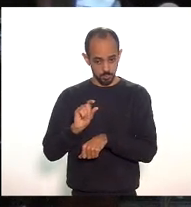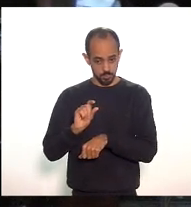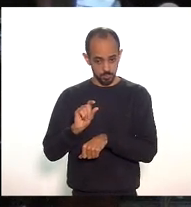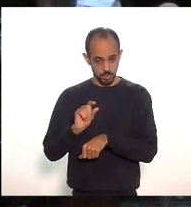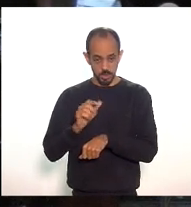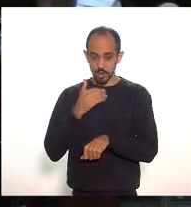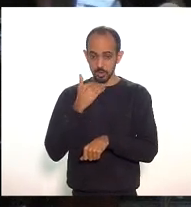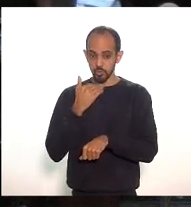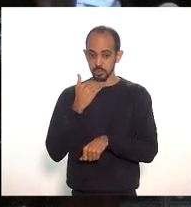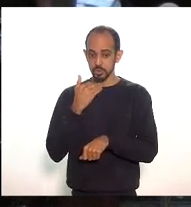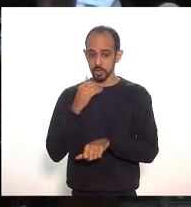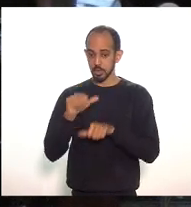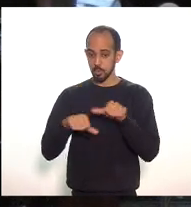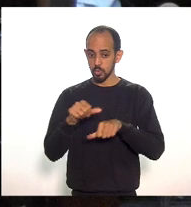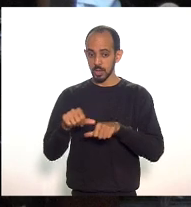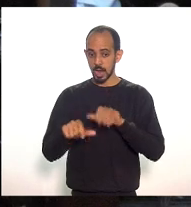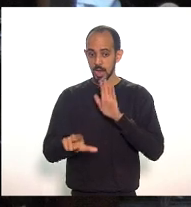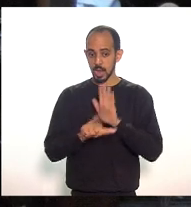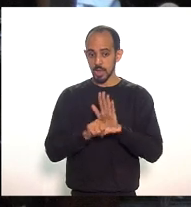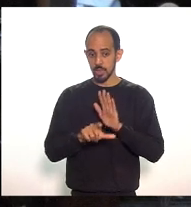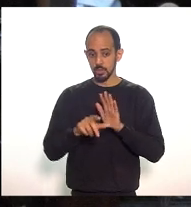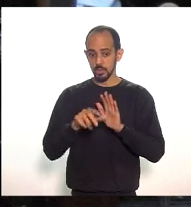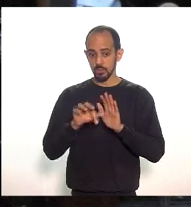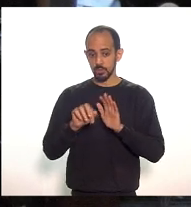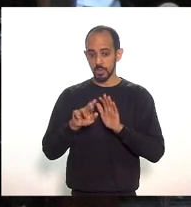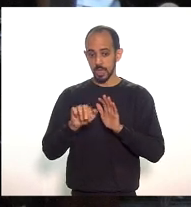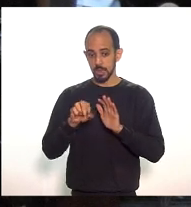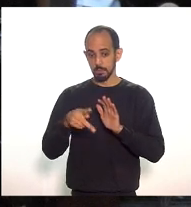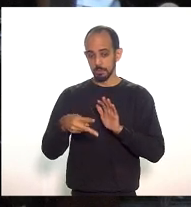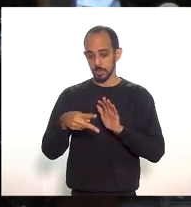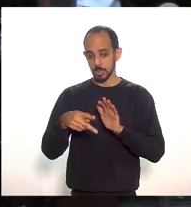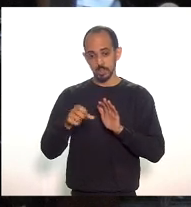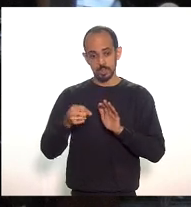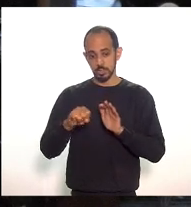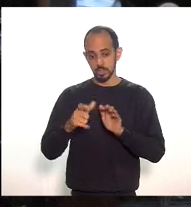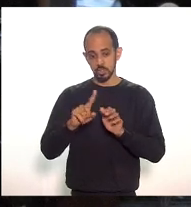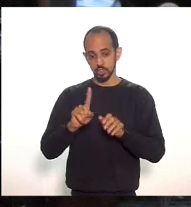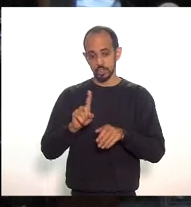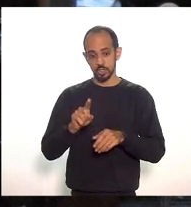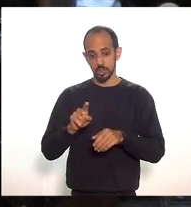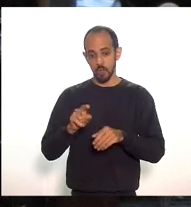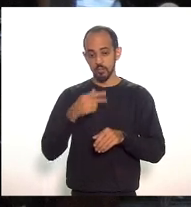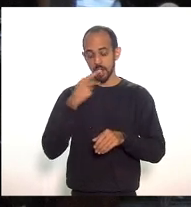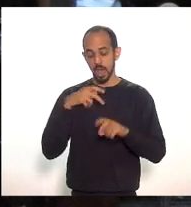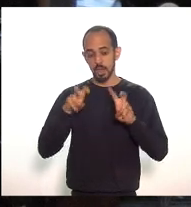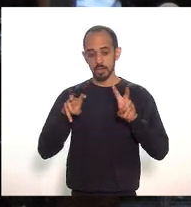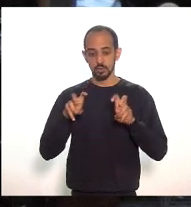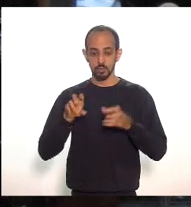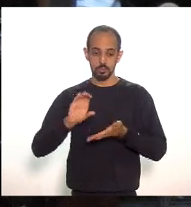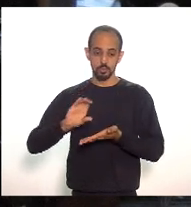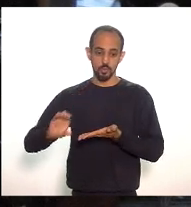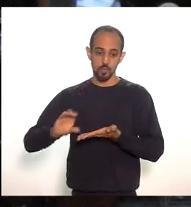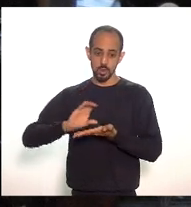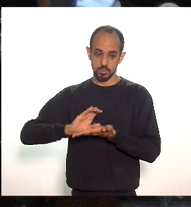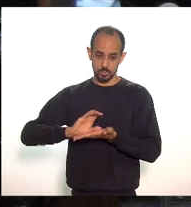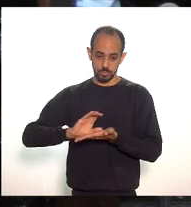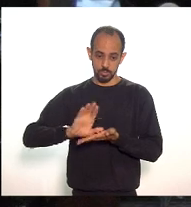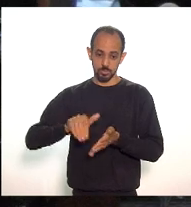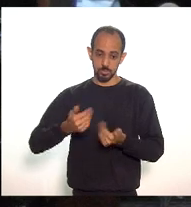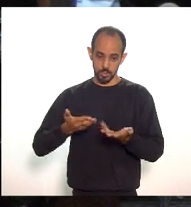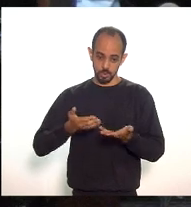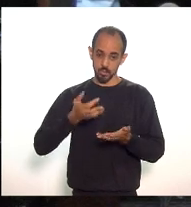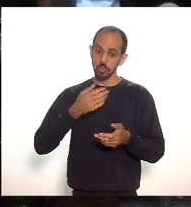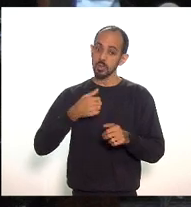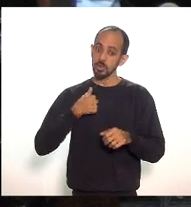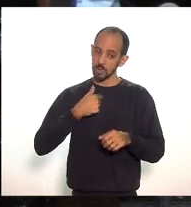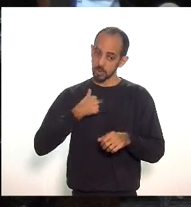adianta mudar a lei do cheque se a gente não entrar no orçamento bom então vamos fazer uma indicação acho